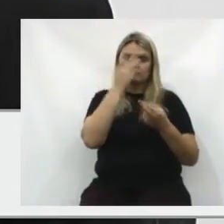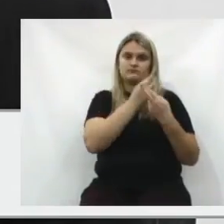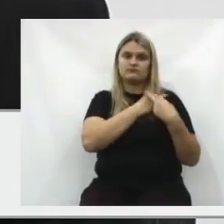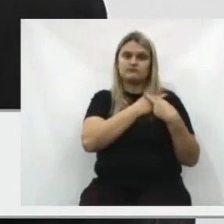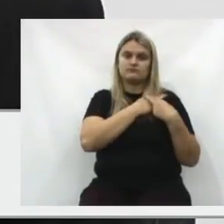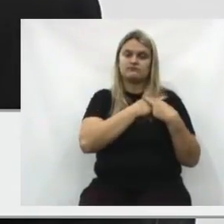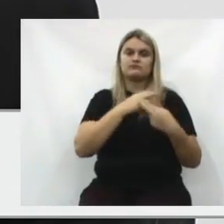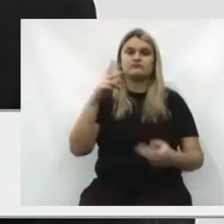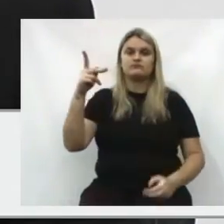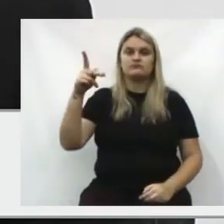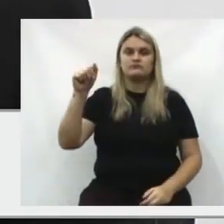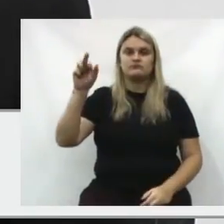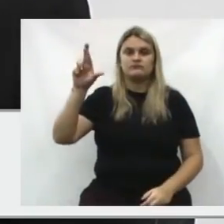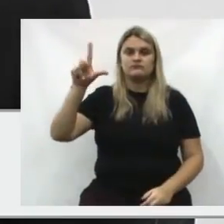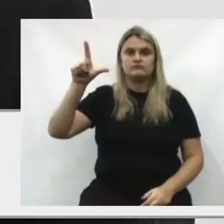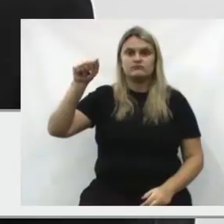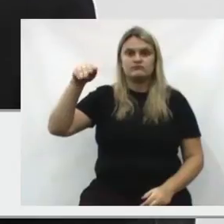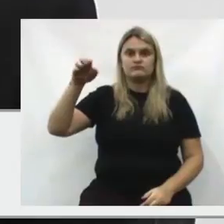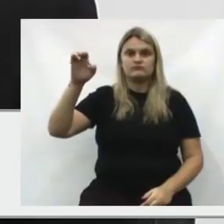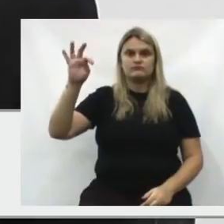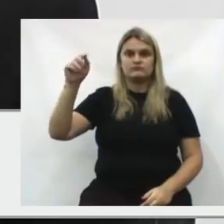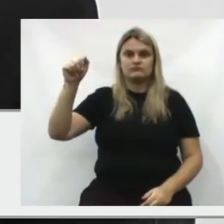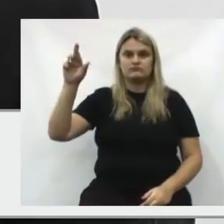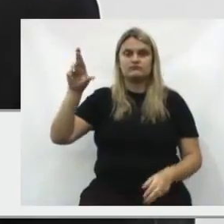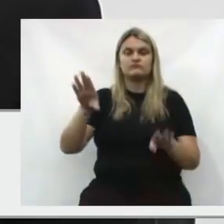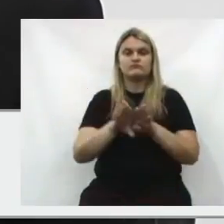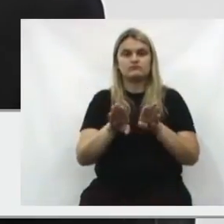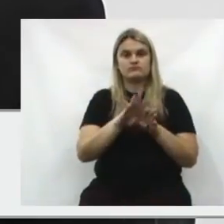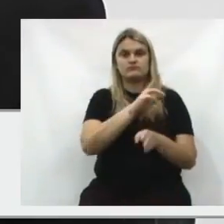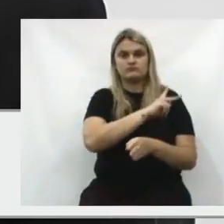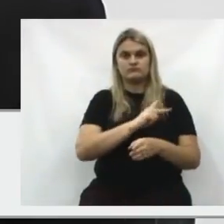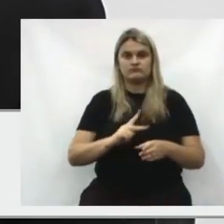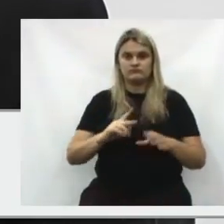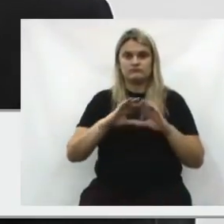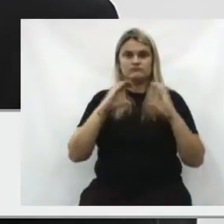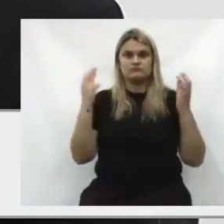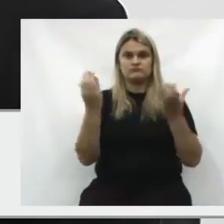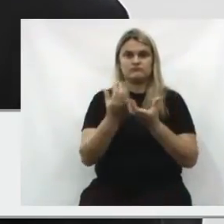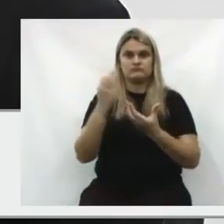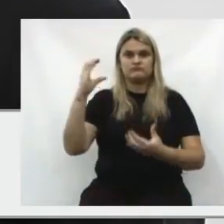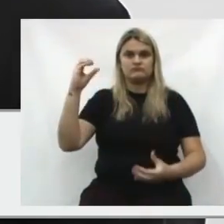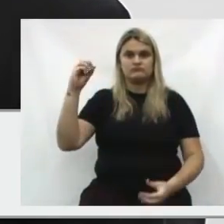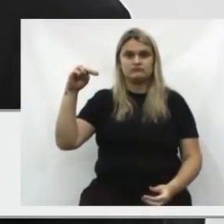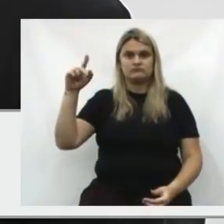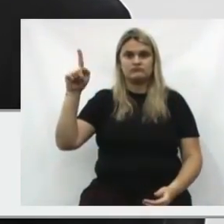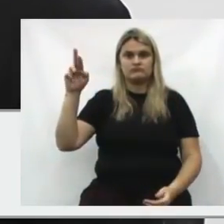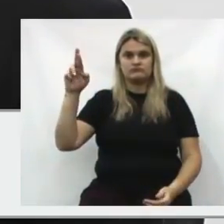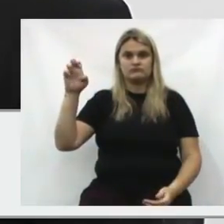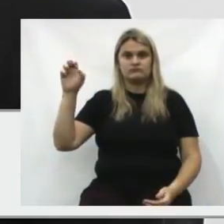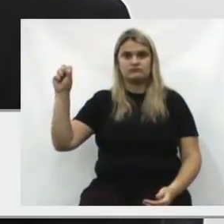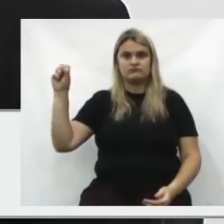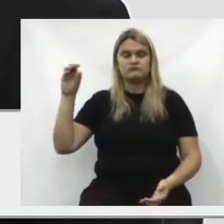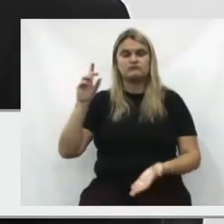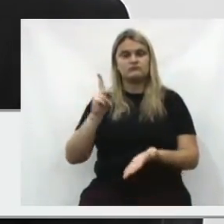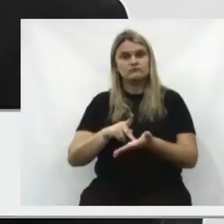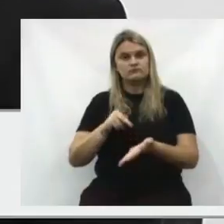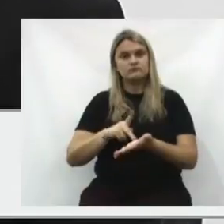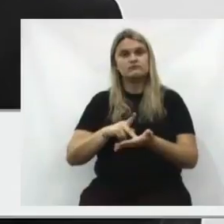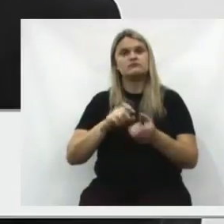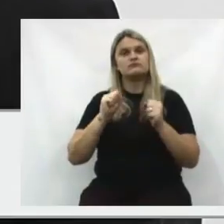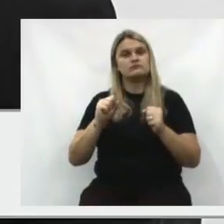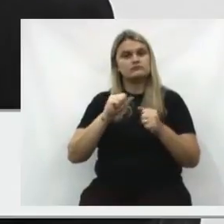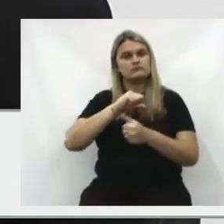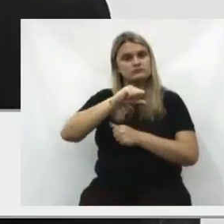a cada parlamentar do Estado do Paraná e também à presidência do Congresso, para que realmente